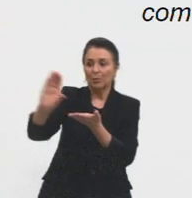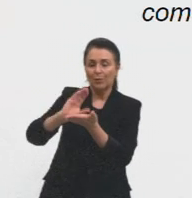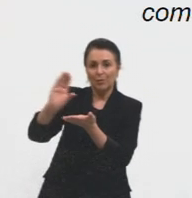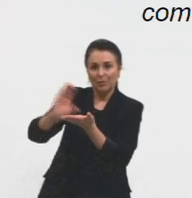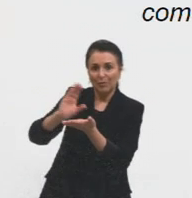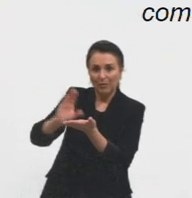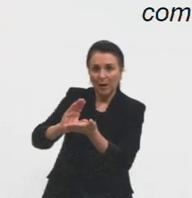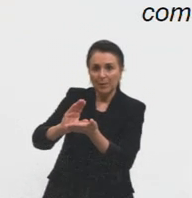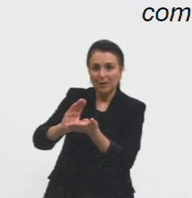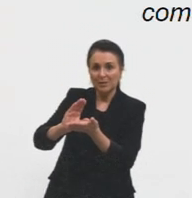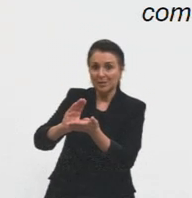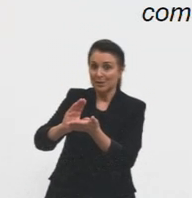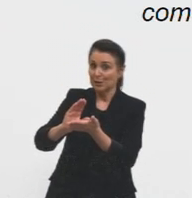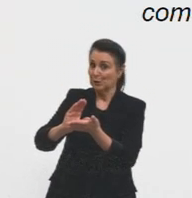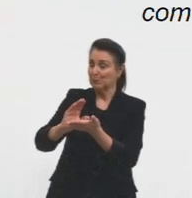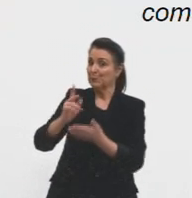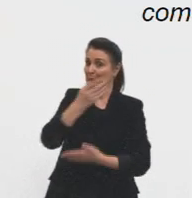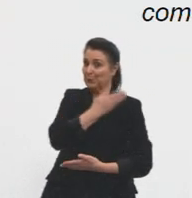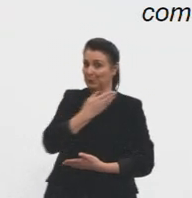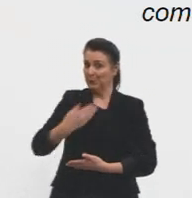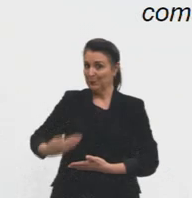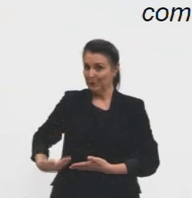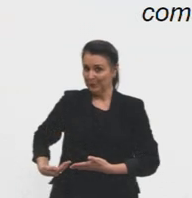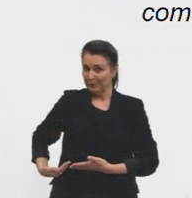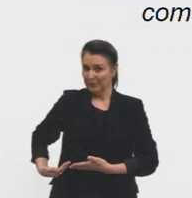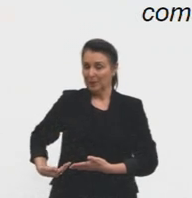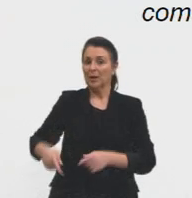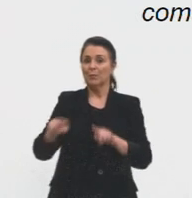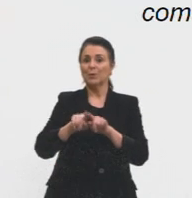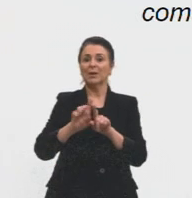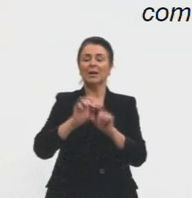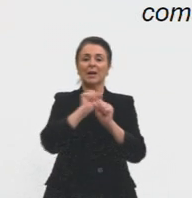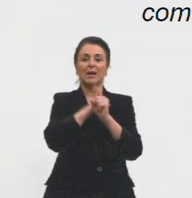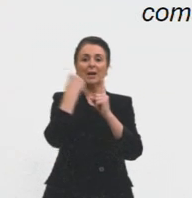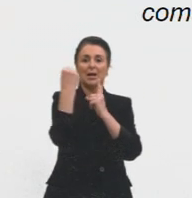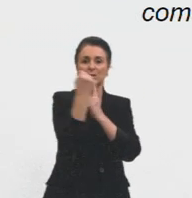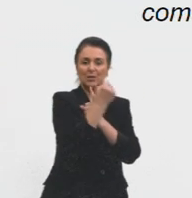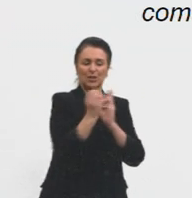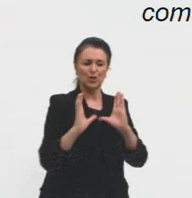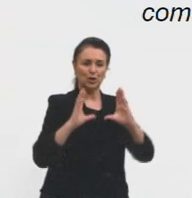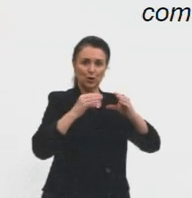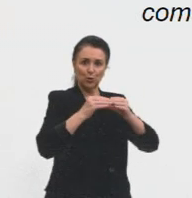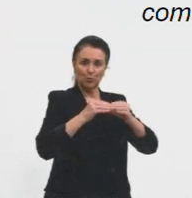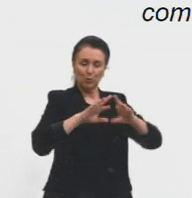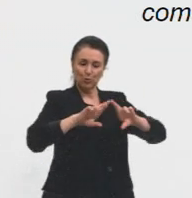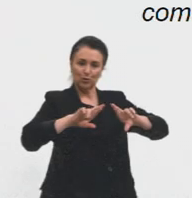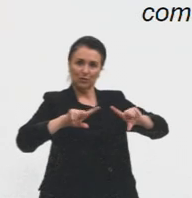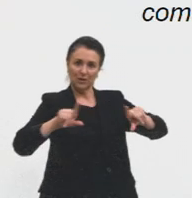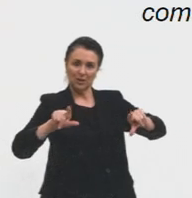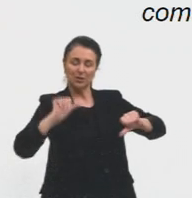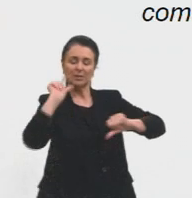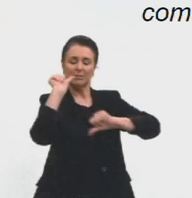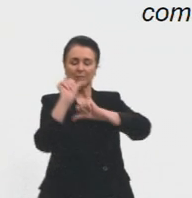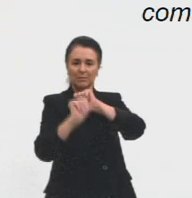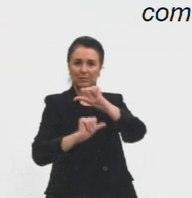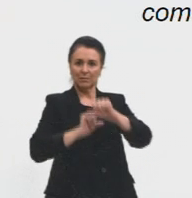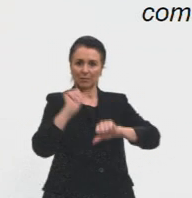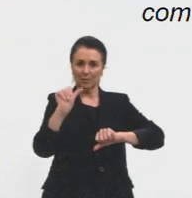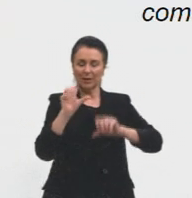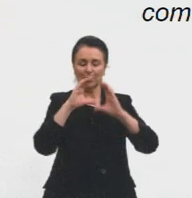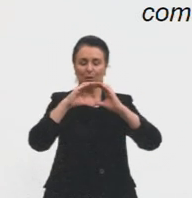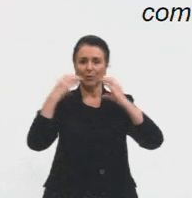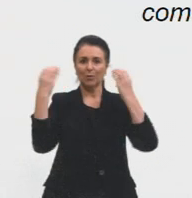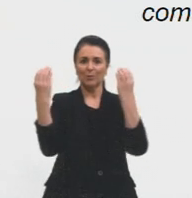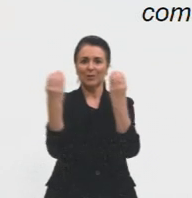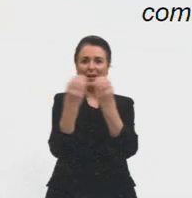da contribuição pública para que essa sociedade classista como evidenciado por Mazzini seja transformada em uma